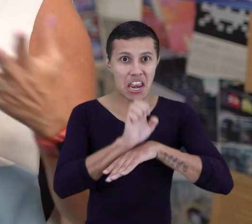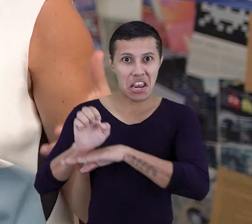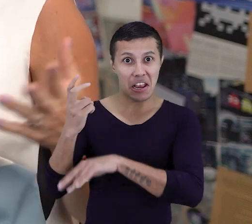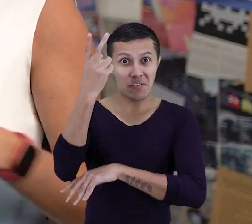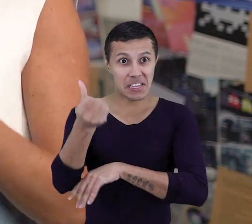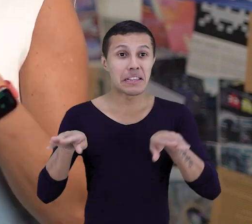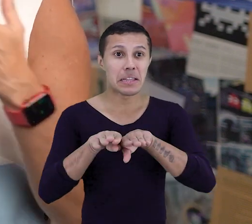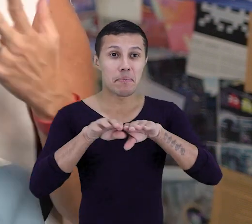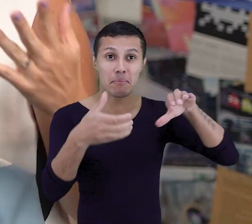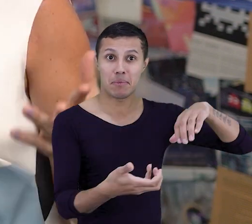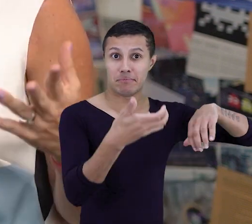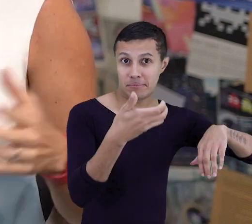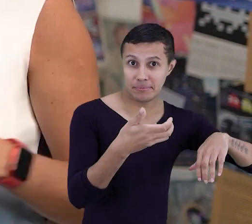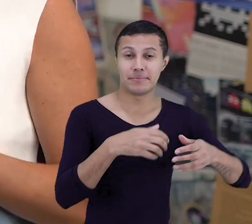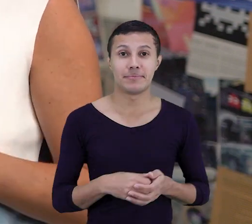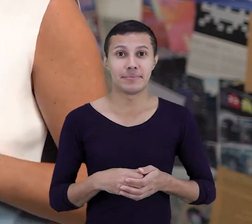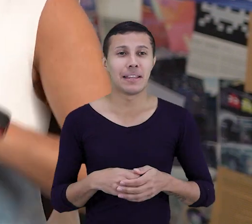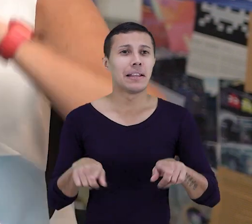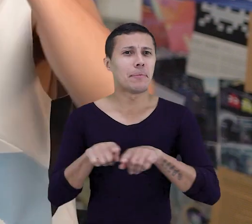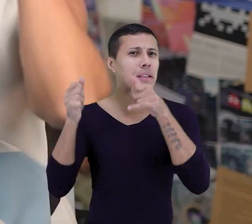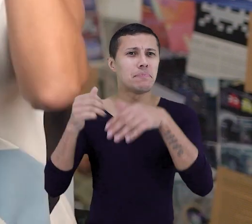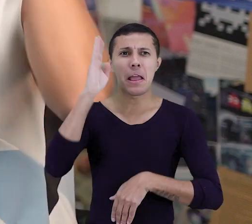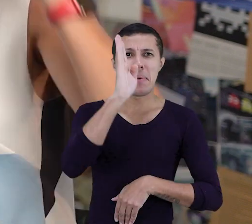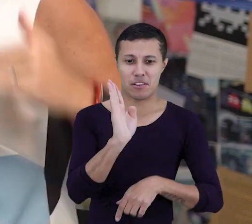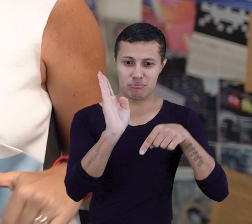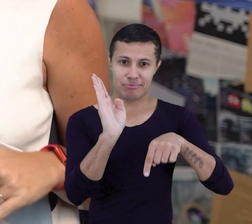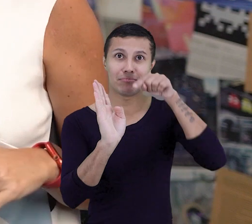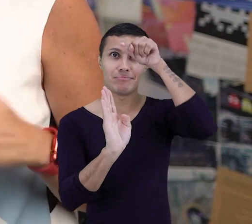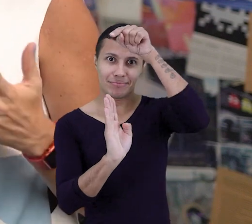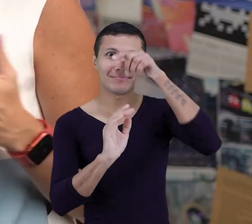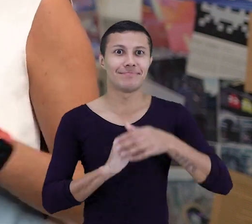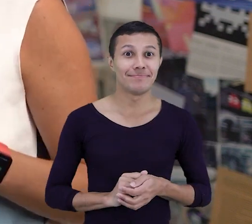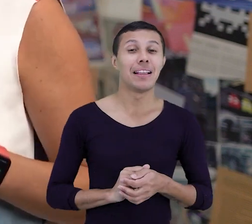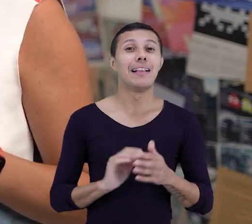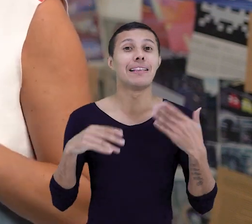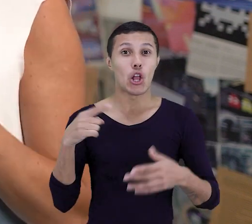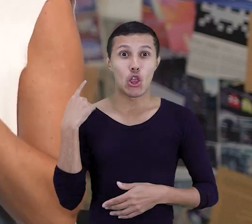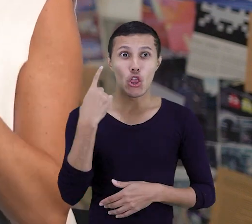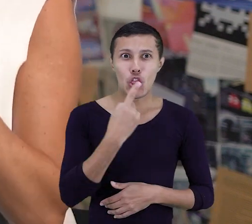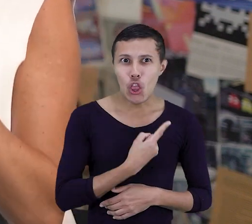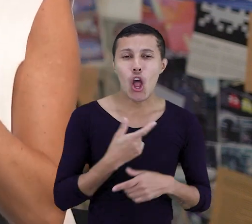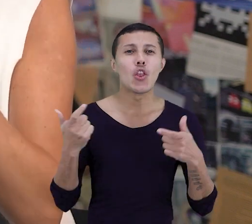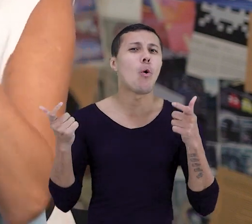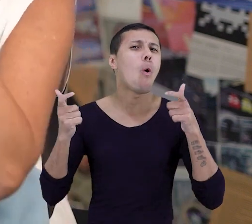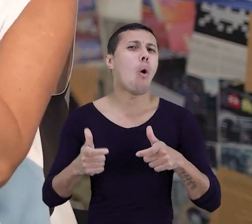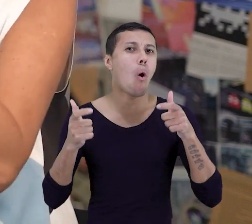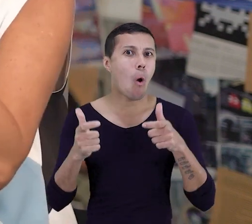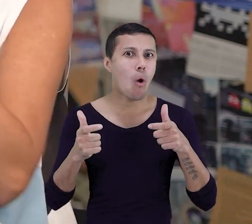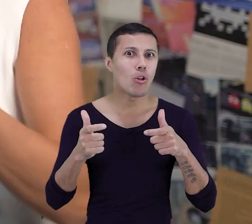estados brasileiros, mais Distrito Federal, como dizem por aí, do Oiapoque ao Chuí. E hoje a gente vai bem pertinho